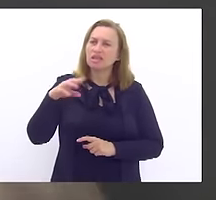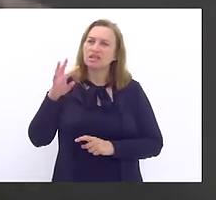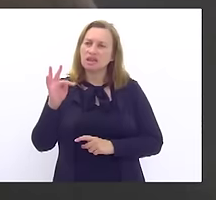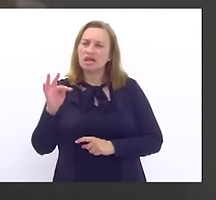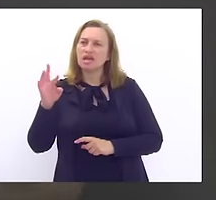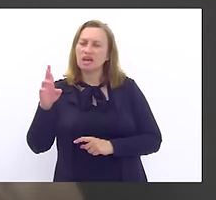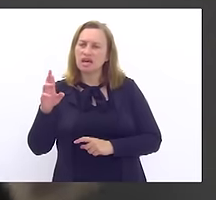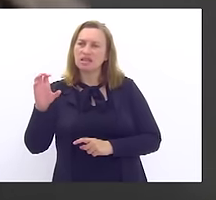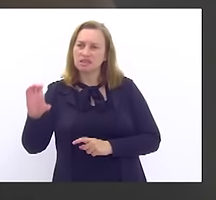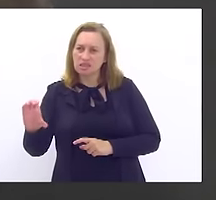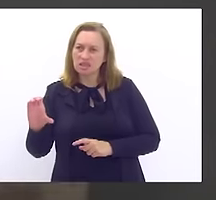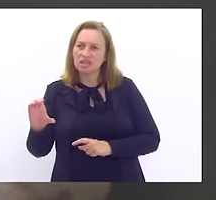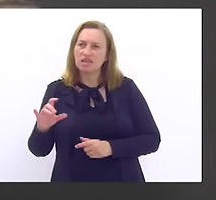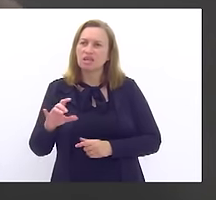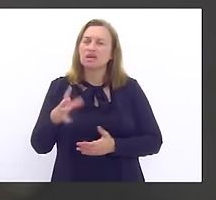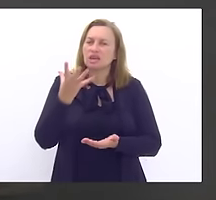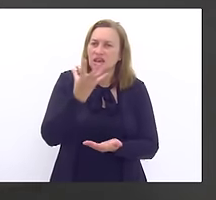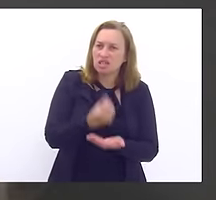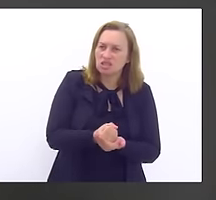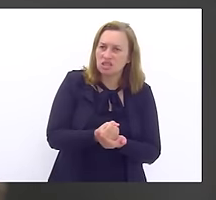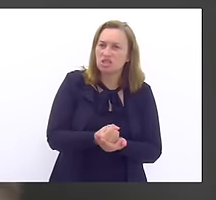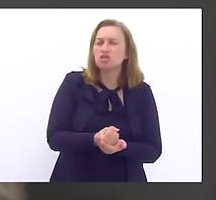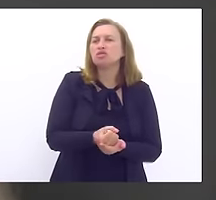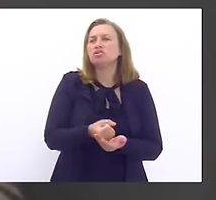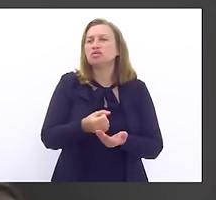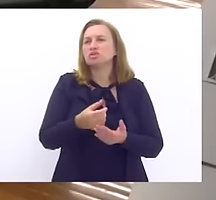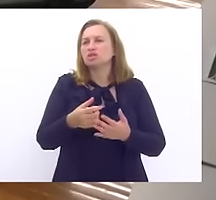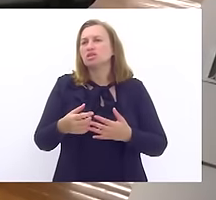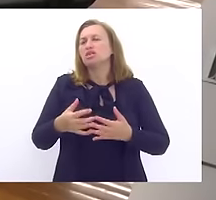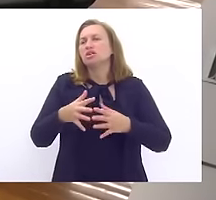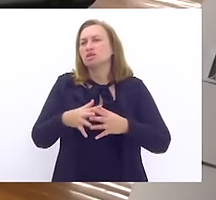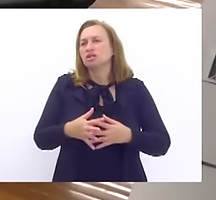registro nacional de transporte rodoviário